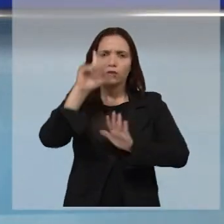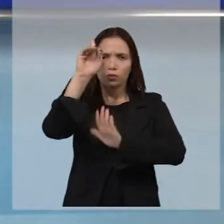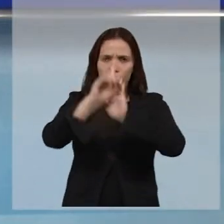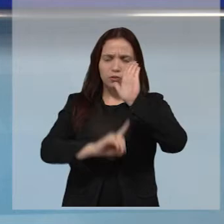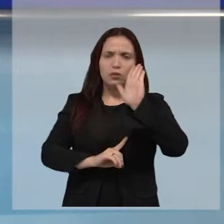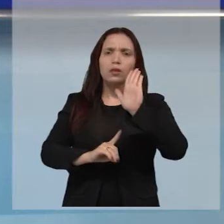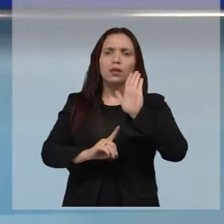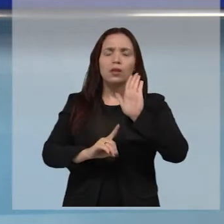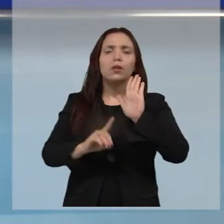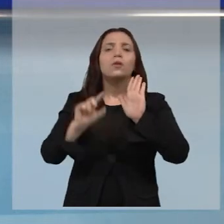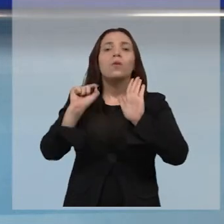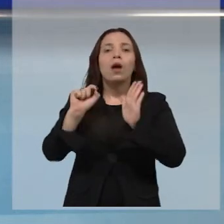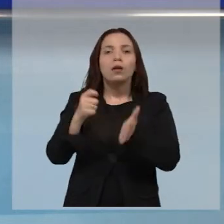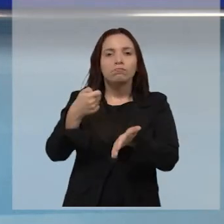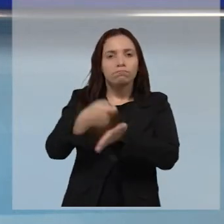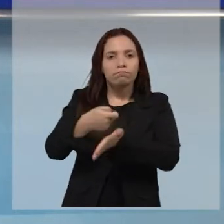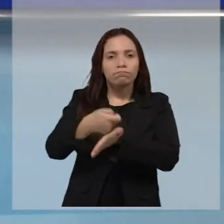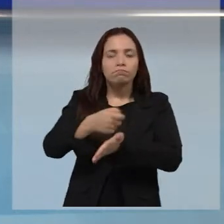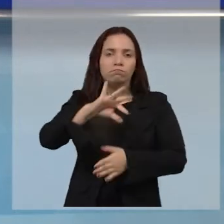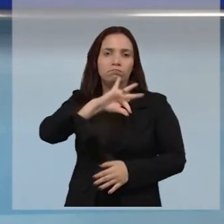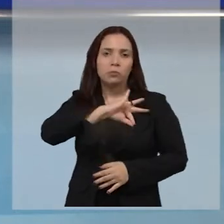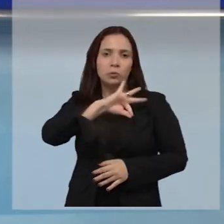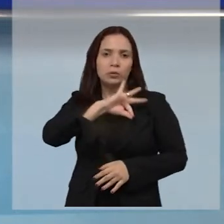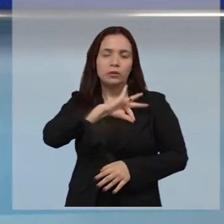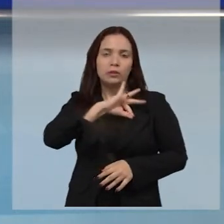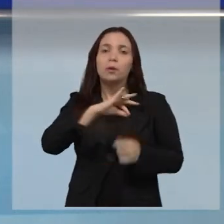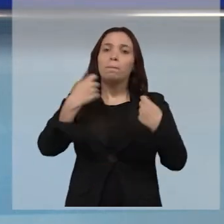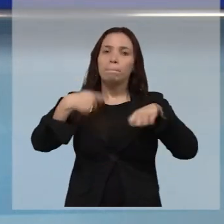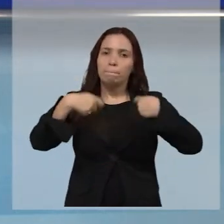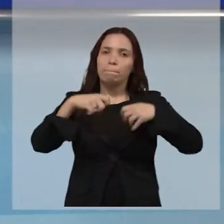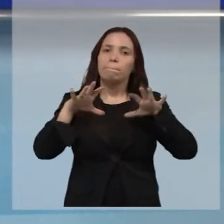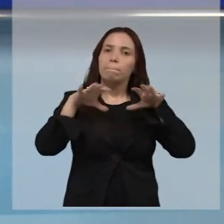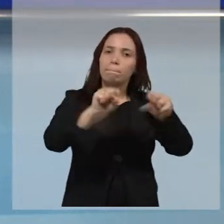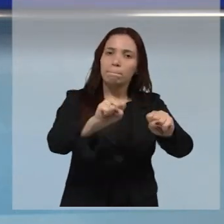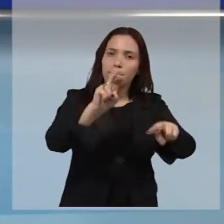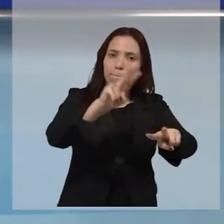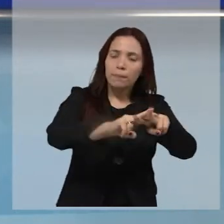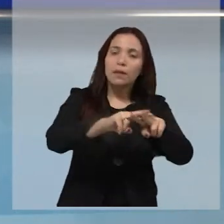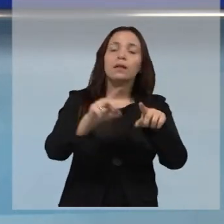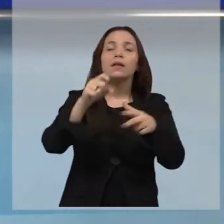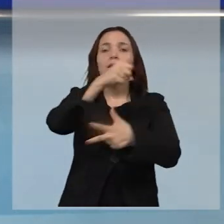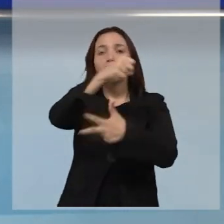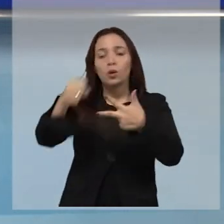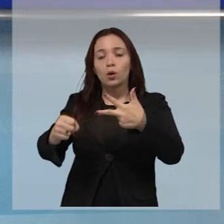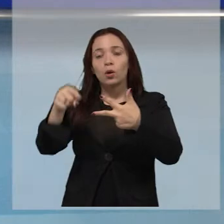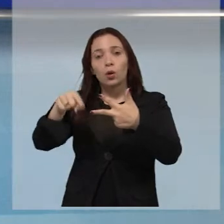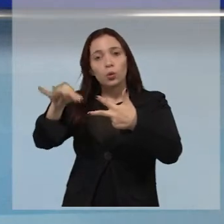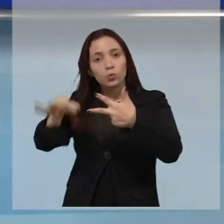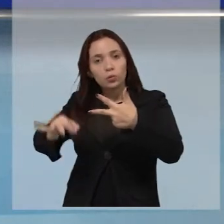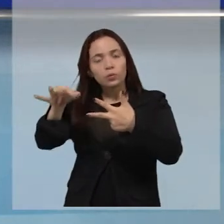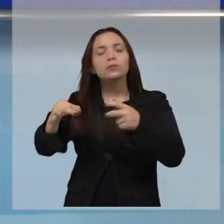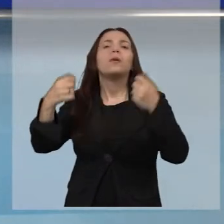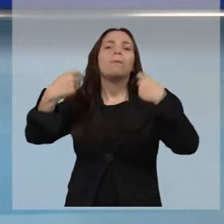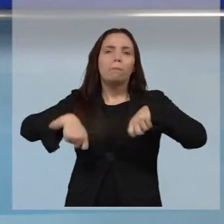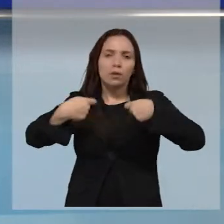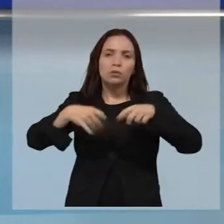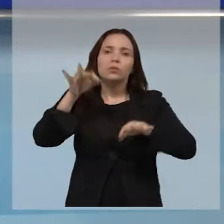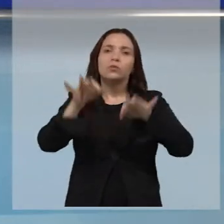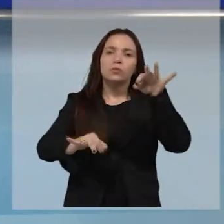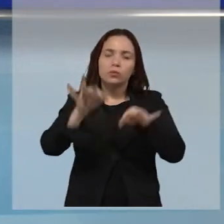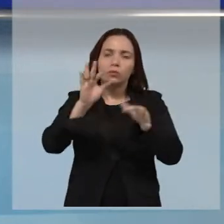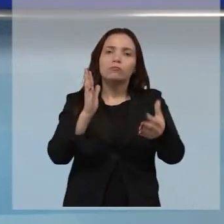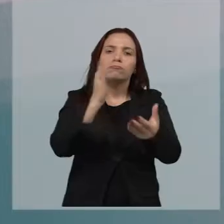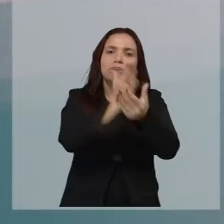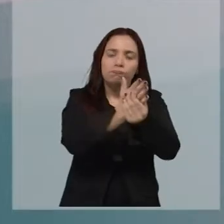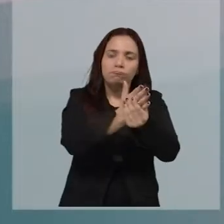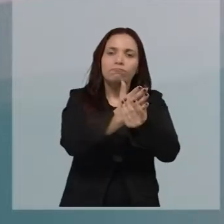direito, exige que a polícia prenda, que o judiciário julgue,